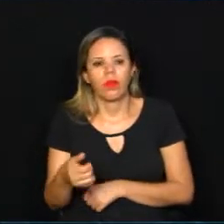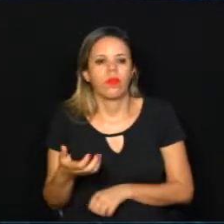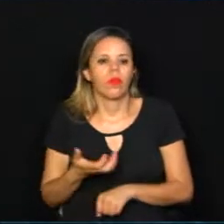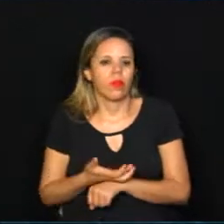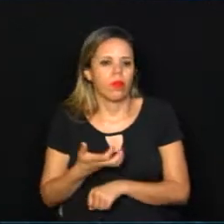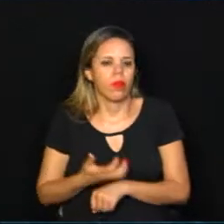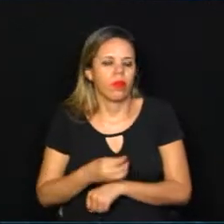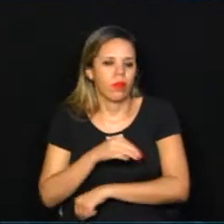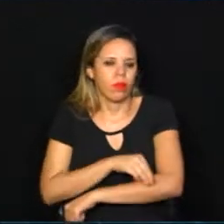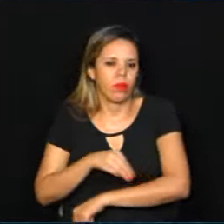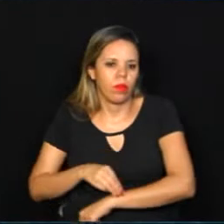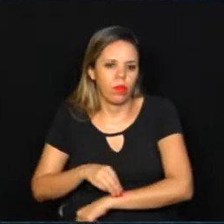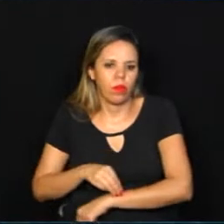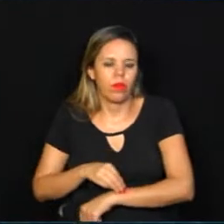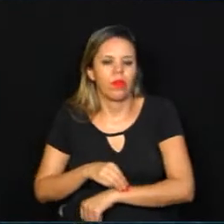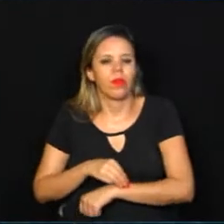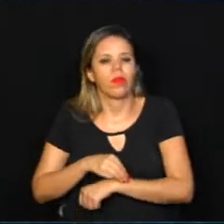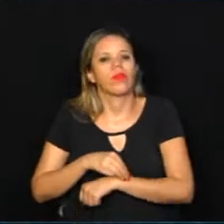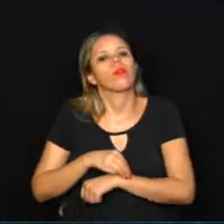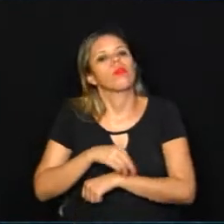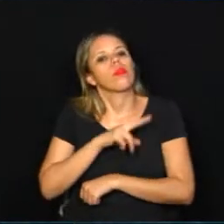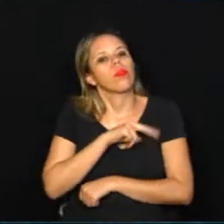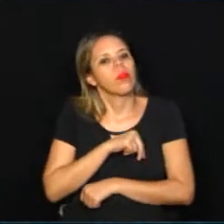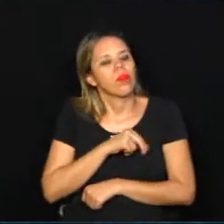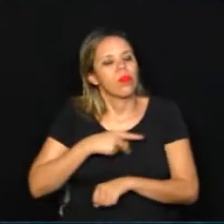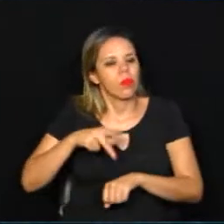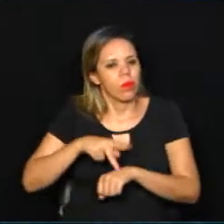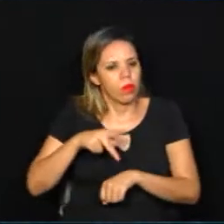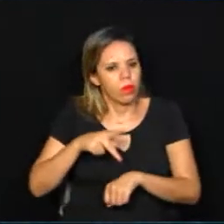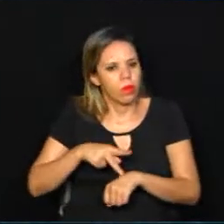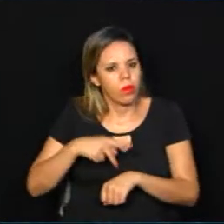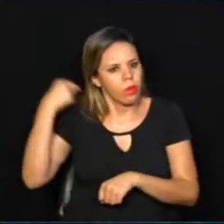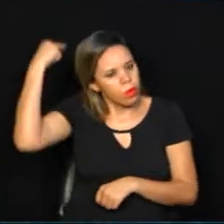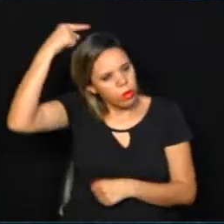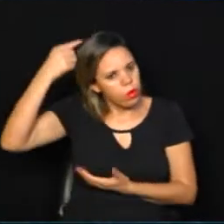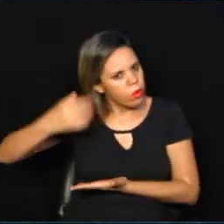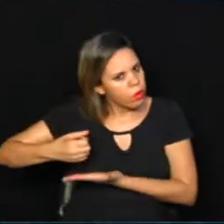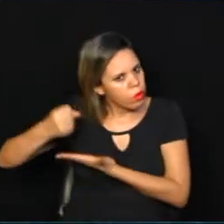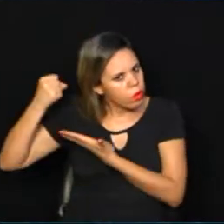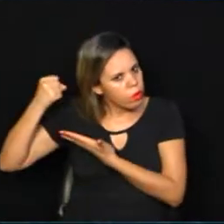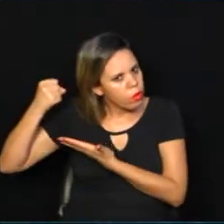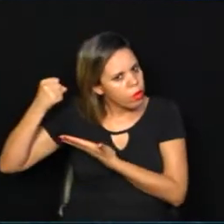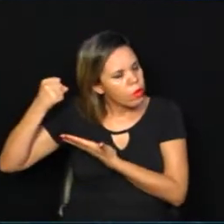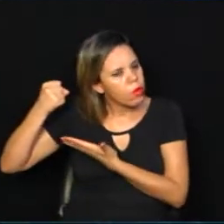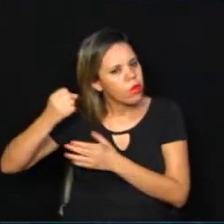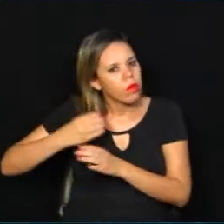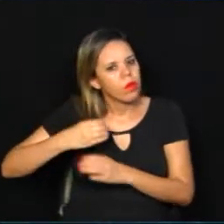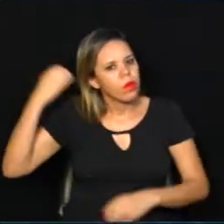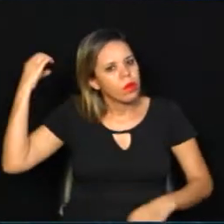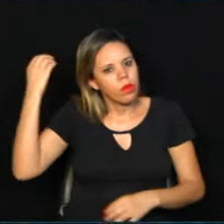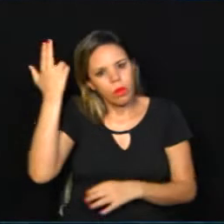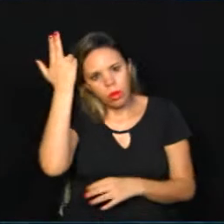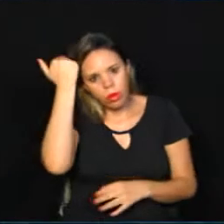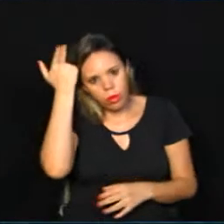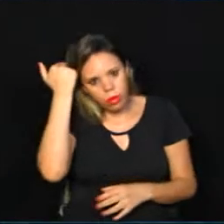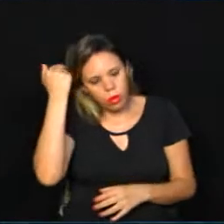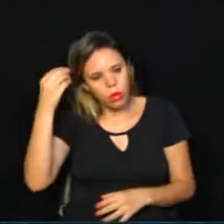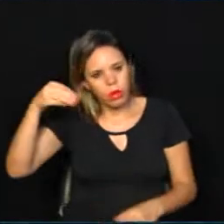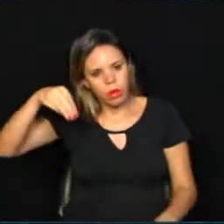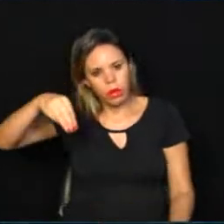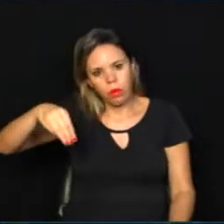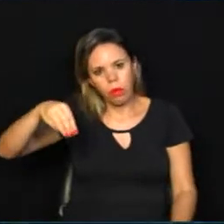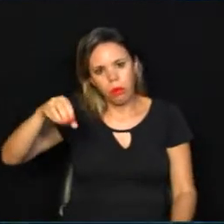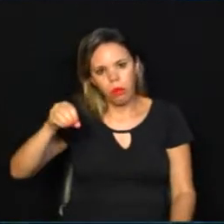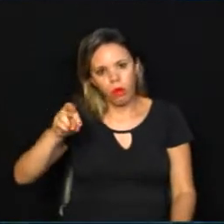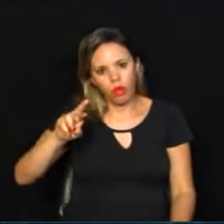Odessa, Montemor, Arthur Nogueira, Pedreira, Santo Antônio de Posse, Engenheiro Coelho, Olambra e Morungaba, que são as